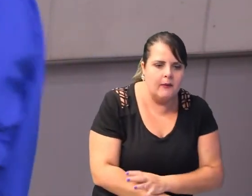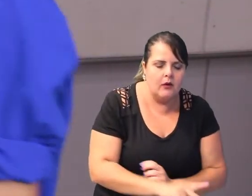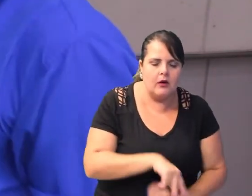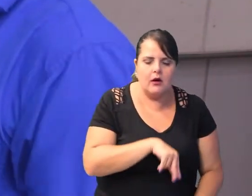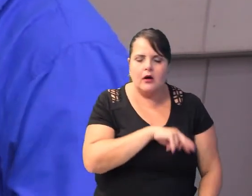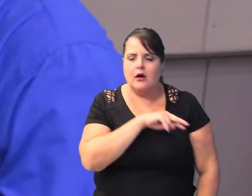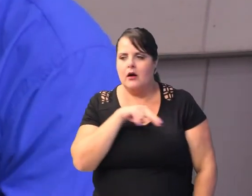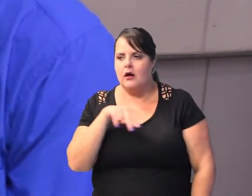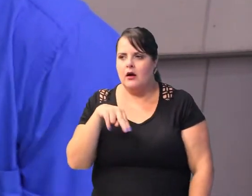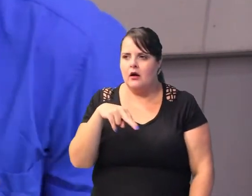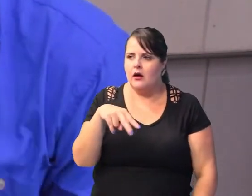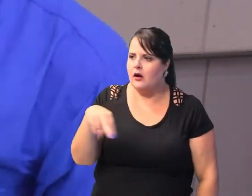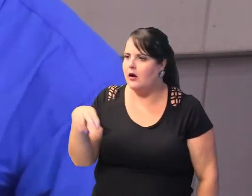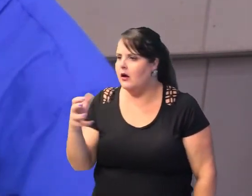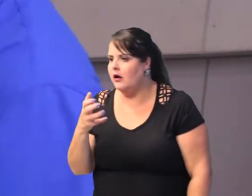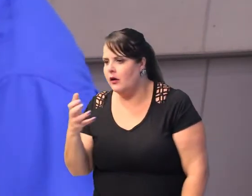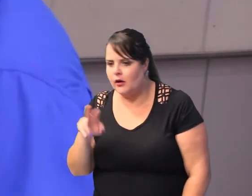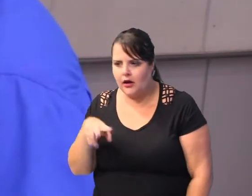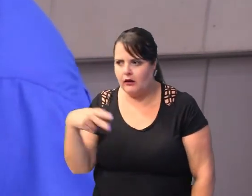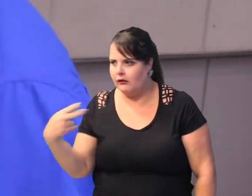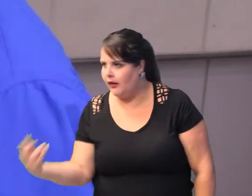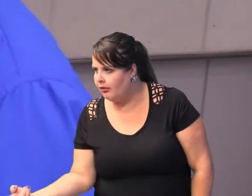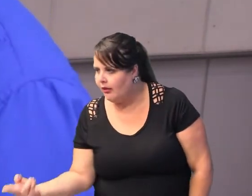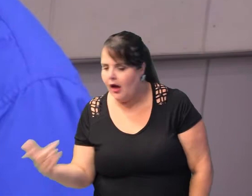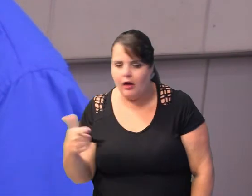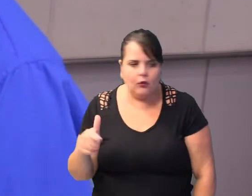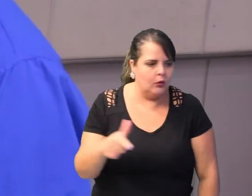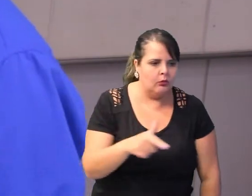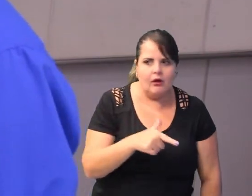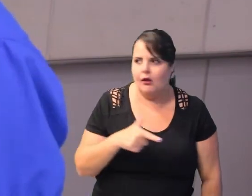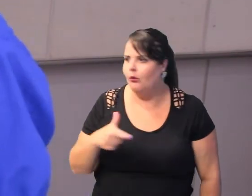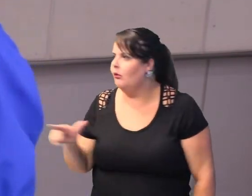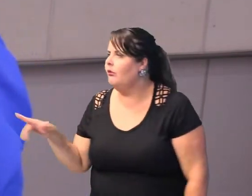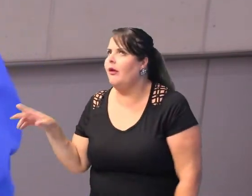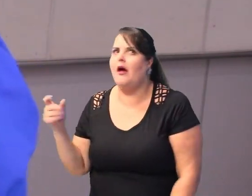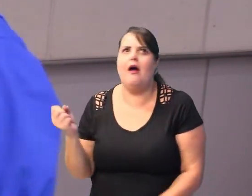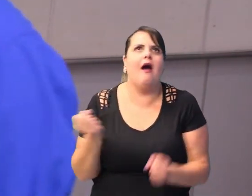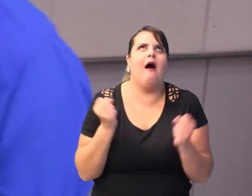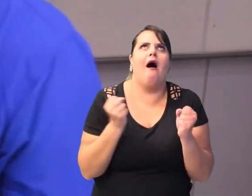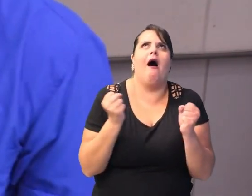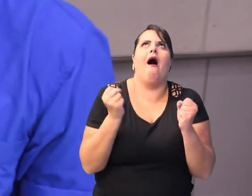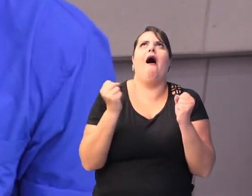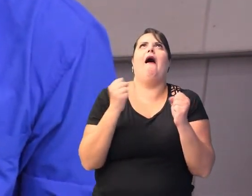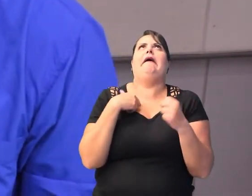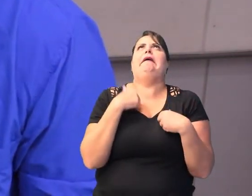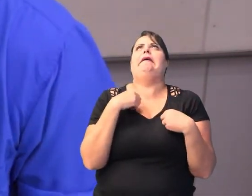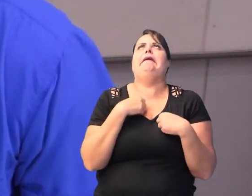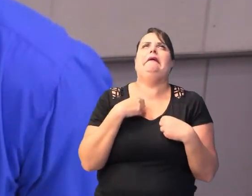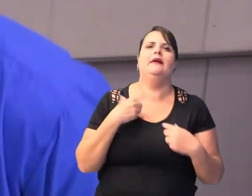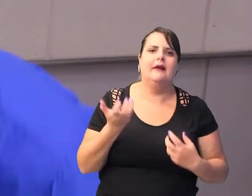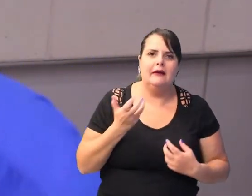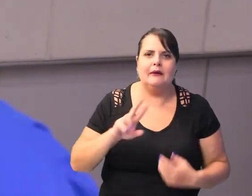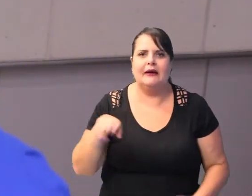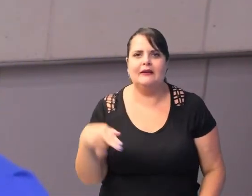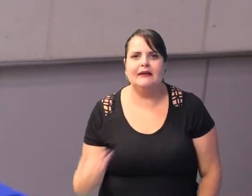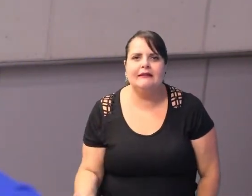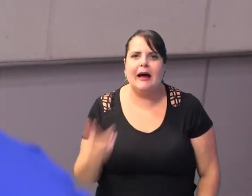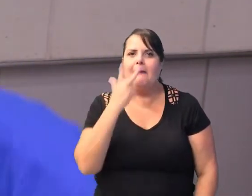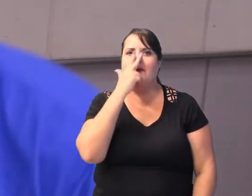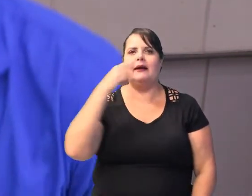eu nem me olha vou sair daqui um negócio eu fiquei procurando lugar para me deitar a gente aqui não tá nem aí que eu